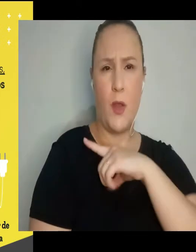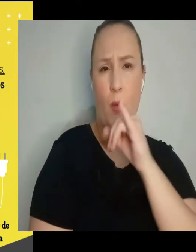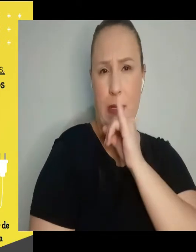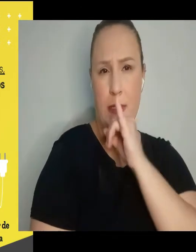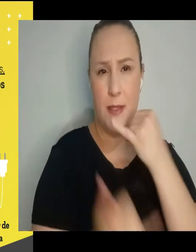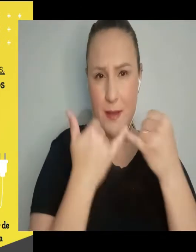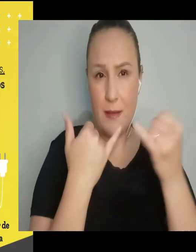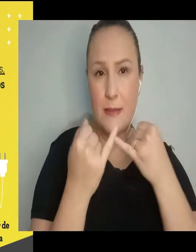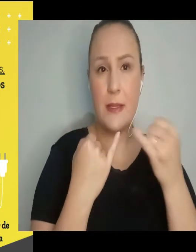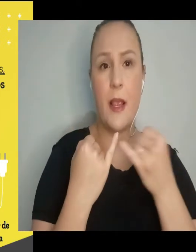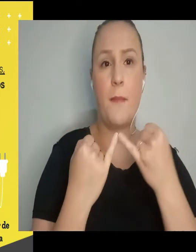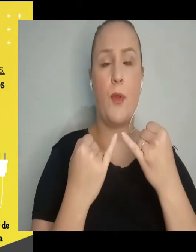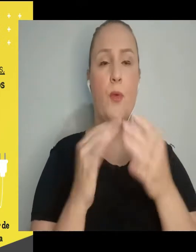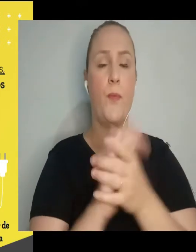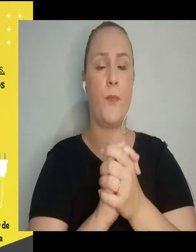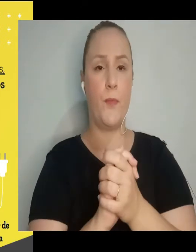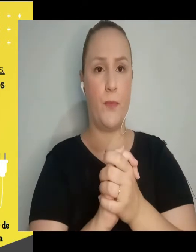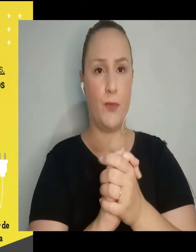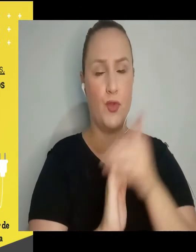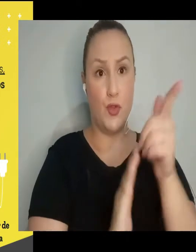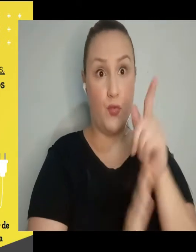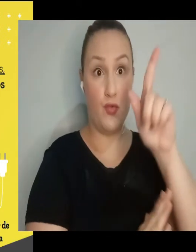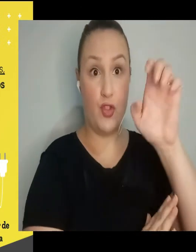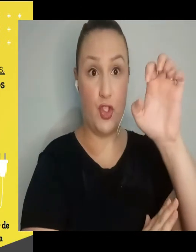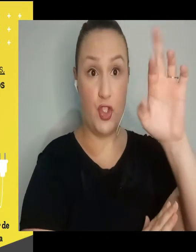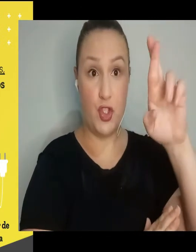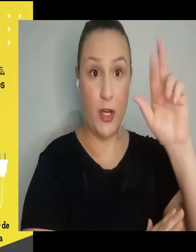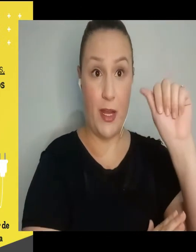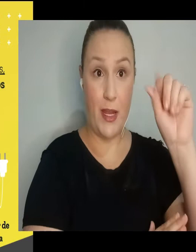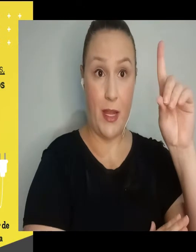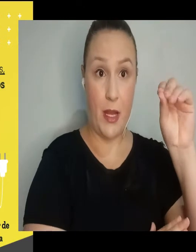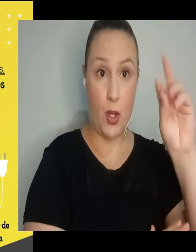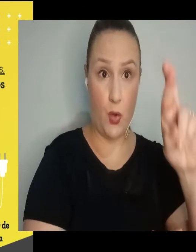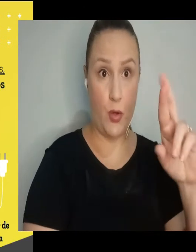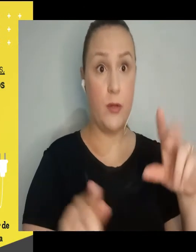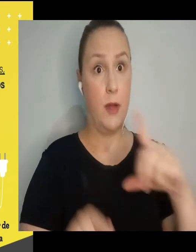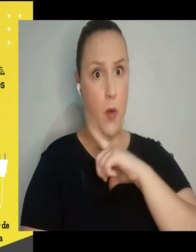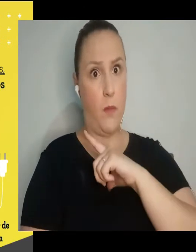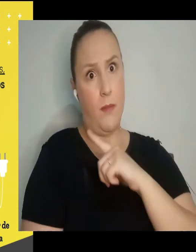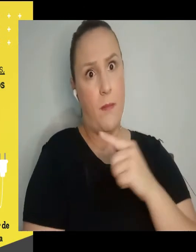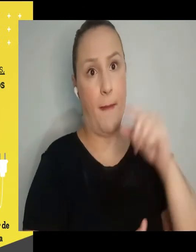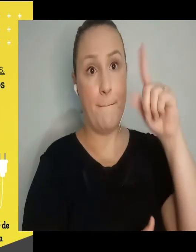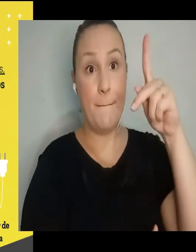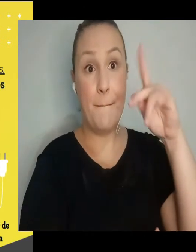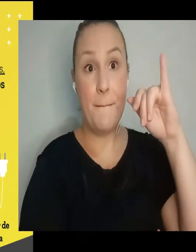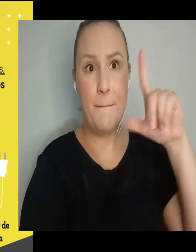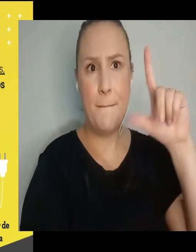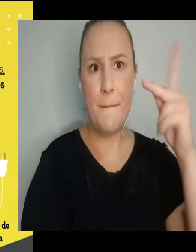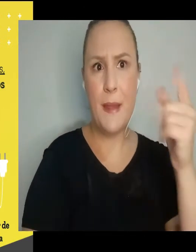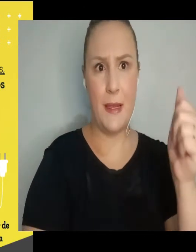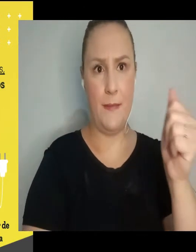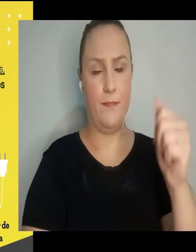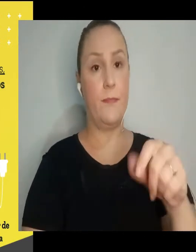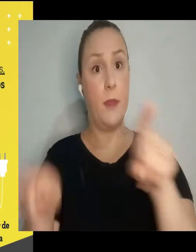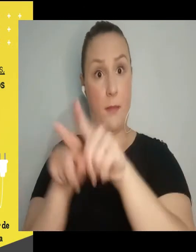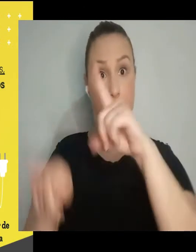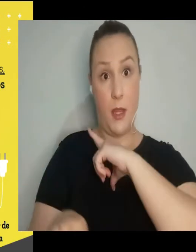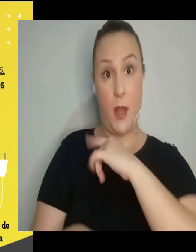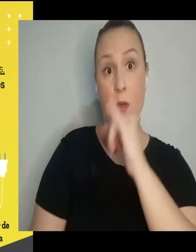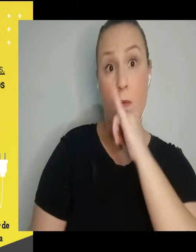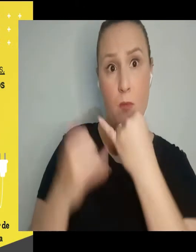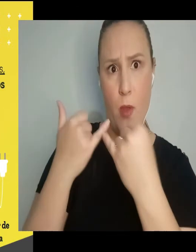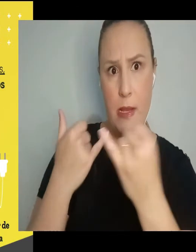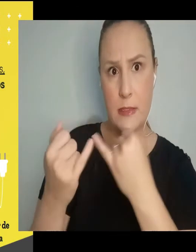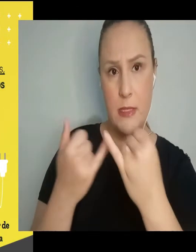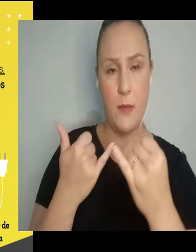nossa corrente elétrica. Então, aqui a gente tem um exemplo, tá, pessoal, de um gerador de energia, de uma